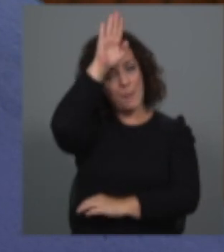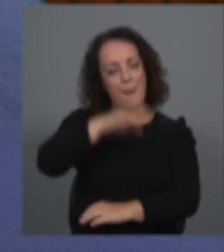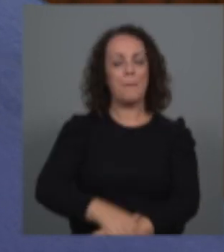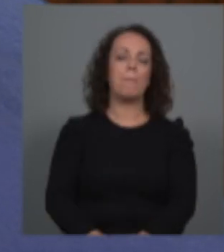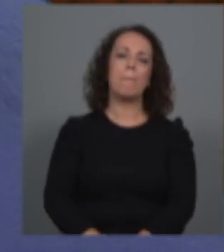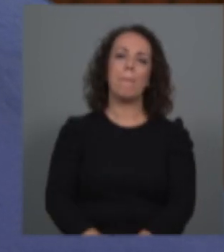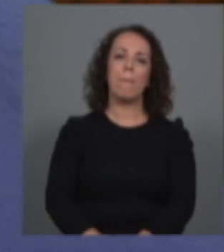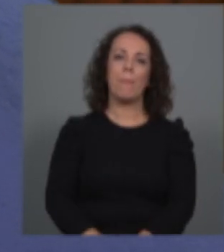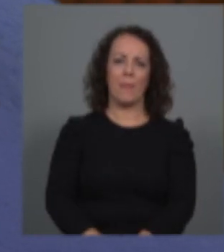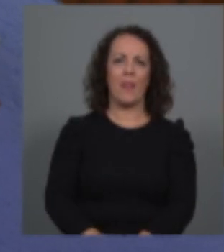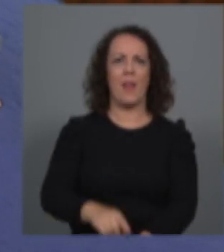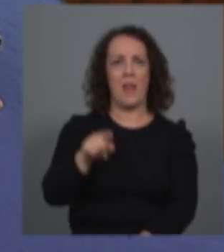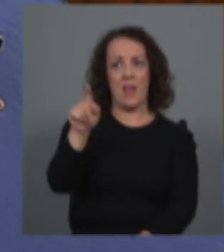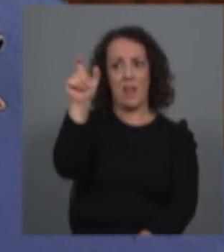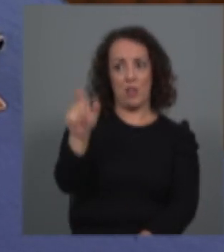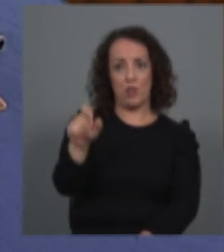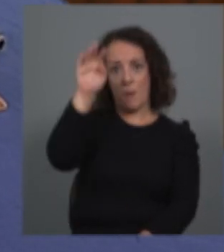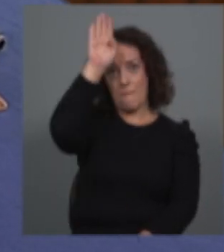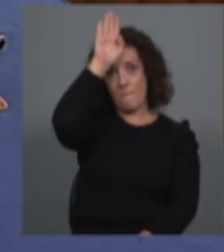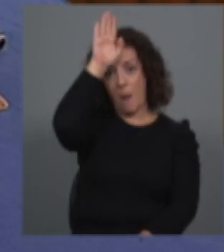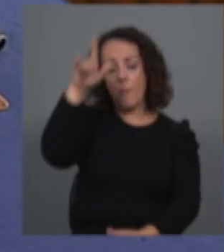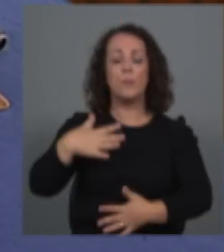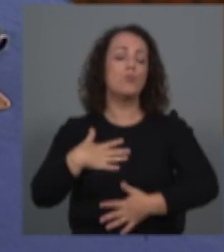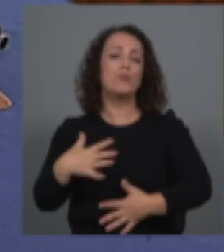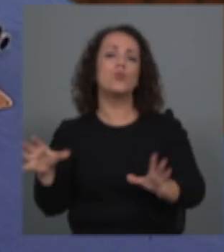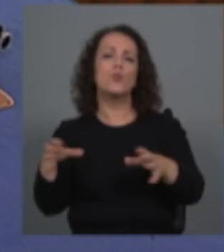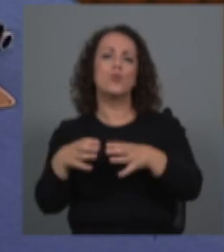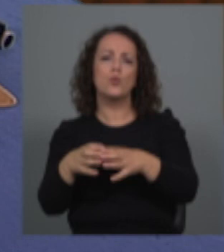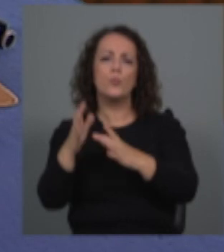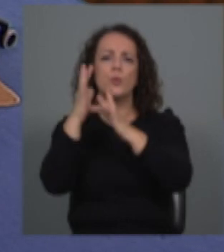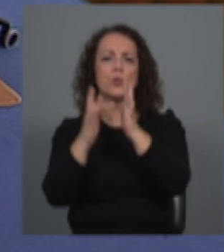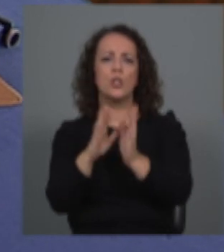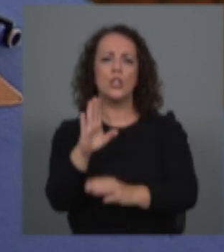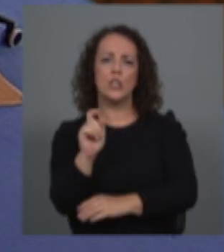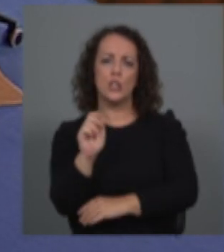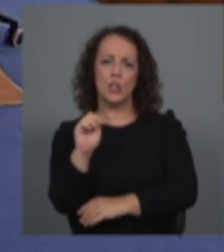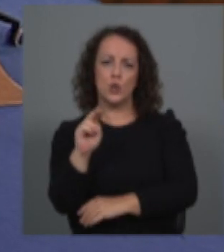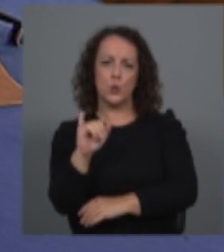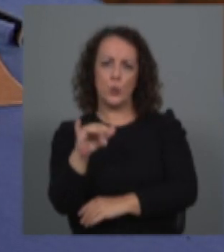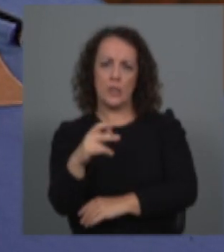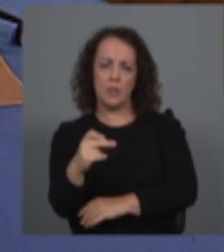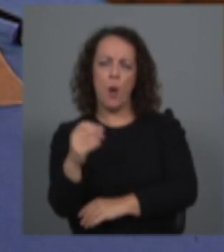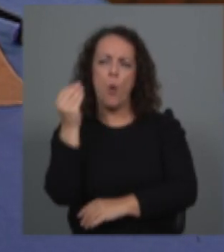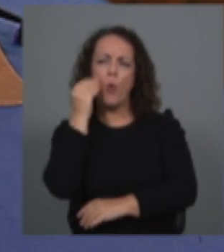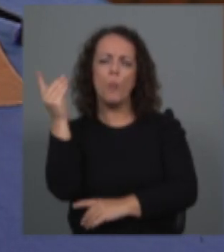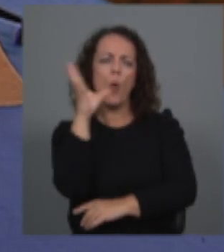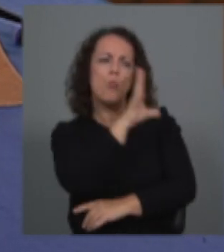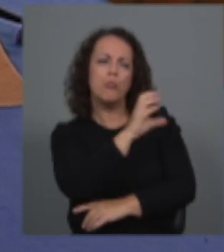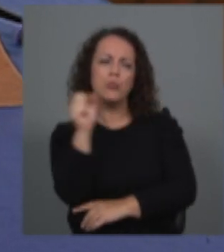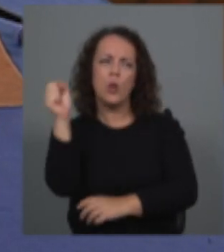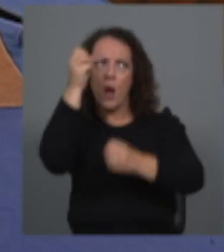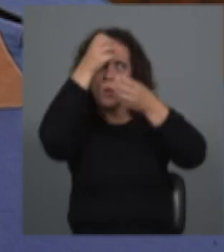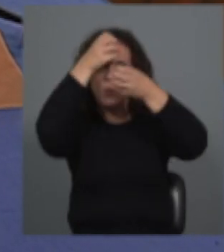Aconteceu com este Papa, sendo jesuíta, que de alguma forma resgatou São Francisco de Assis de algumas